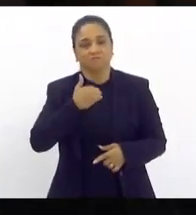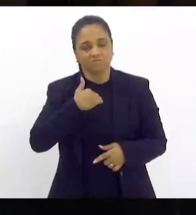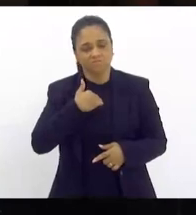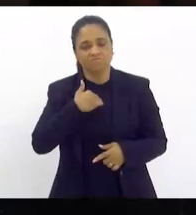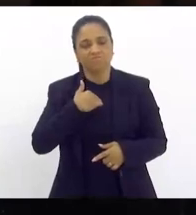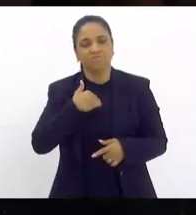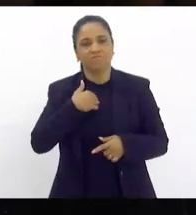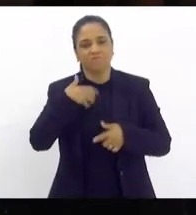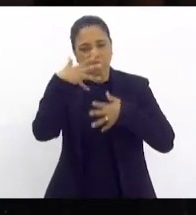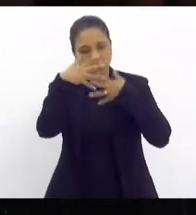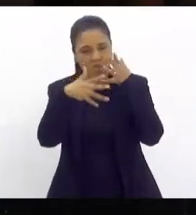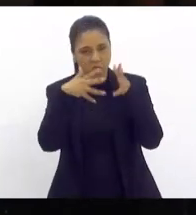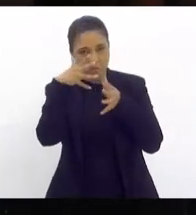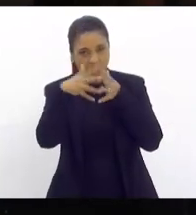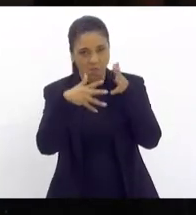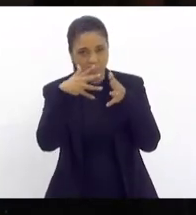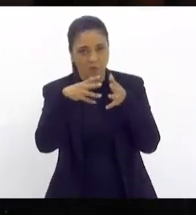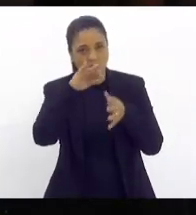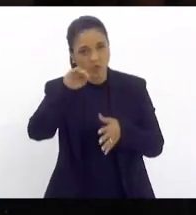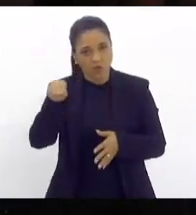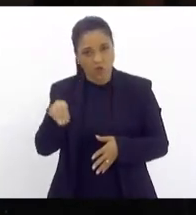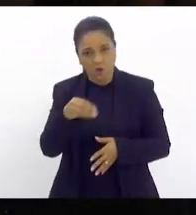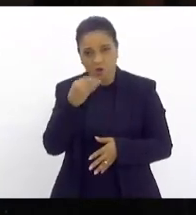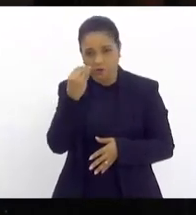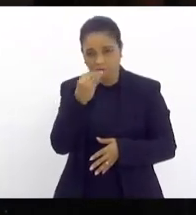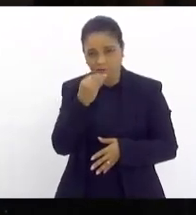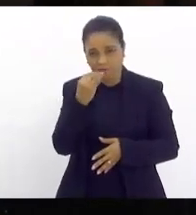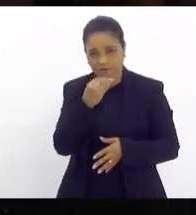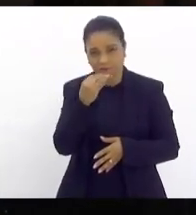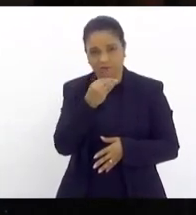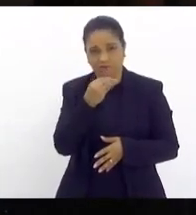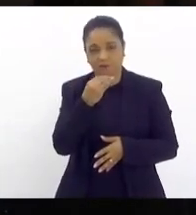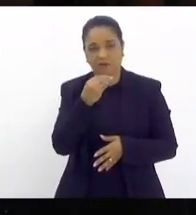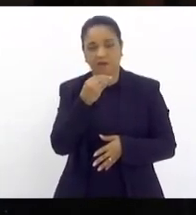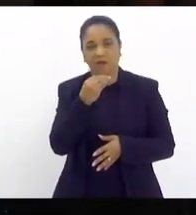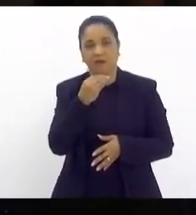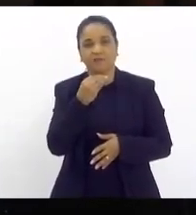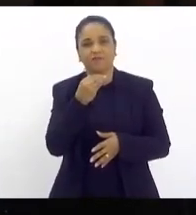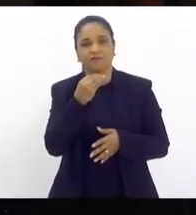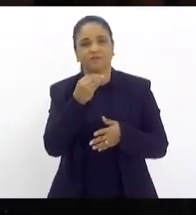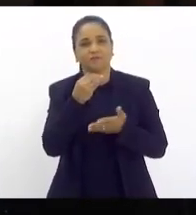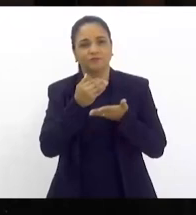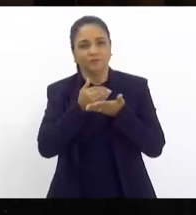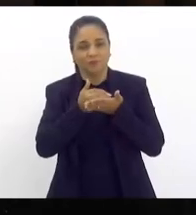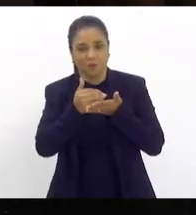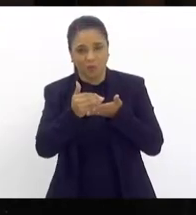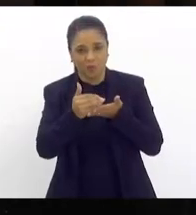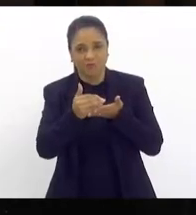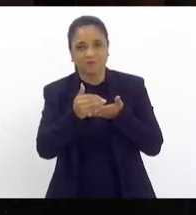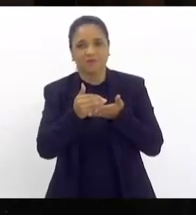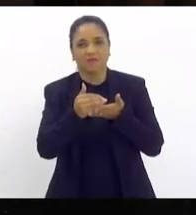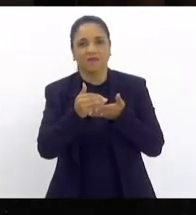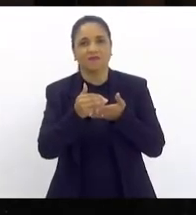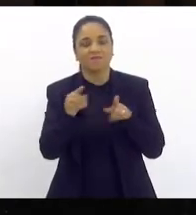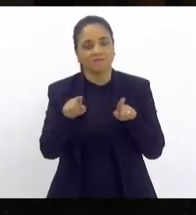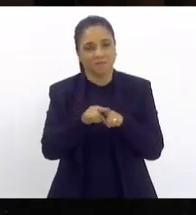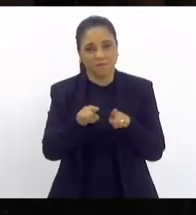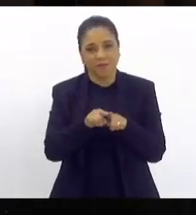colocação na oportunidade que tive de fazer lá no expediente Inicial quando